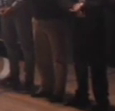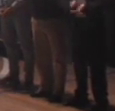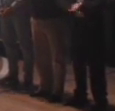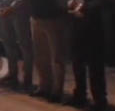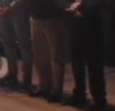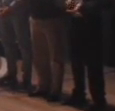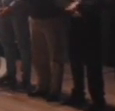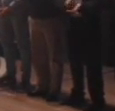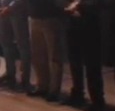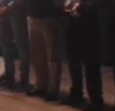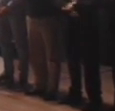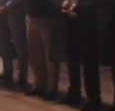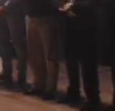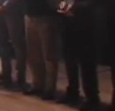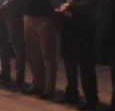Na vela,